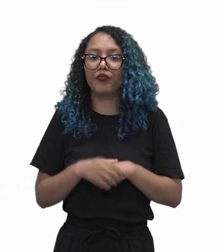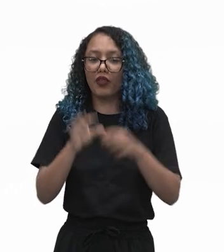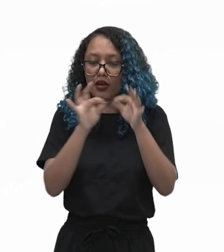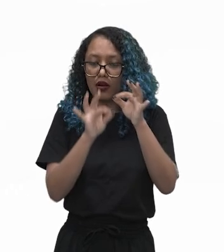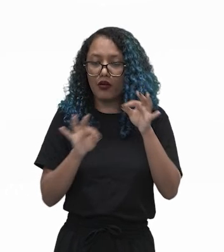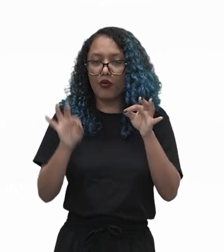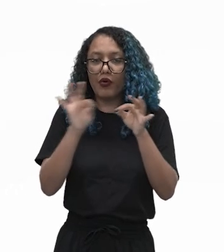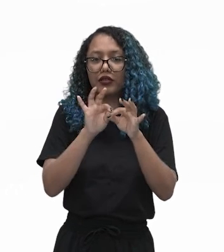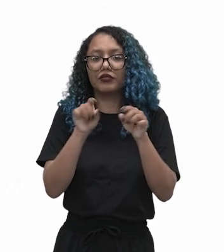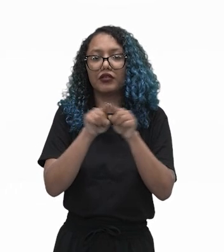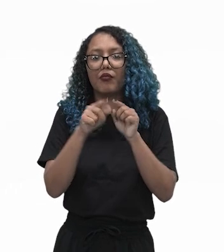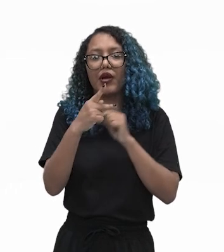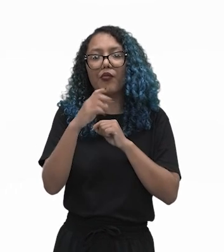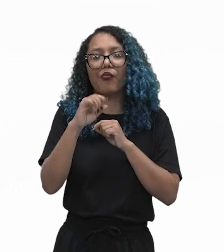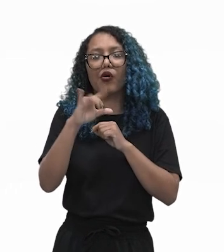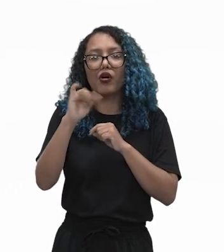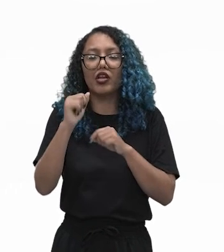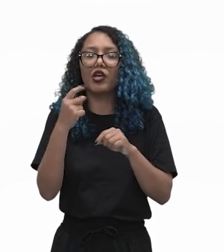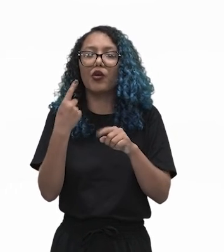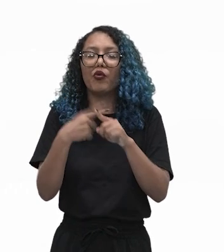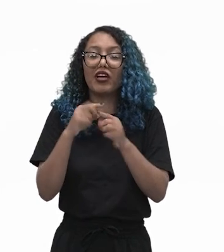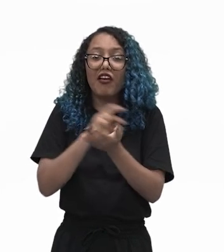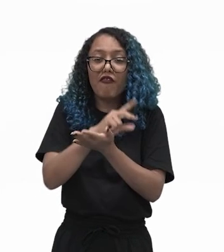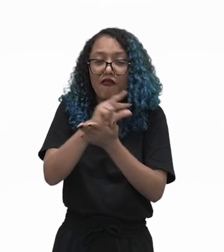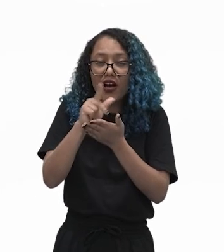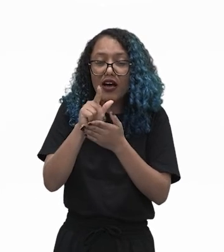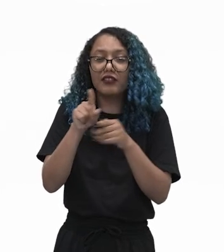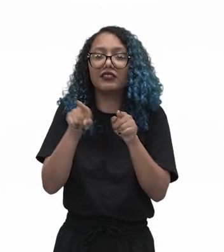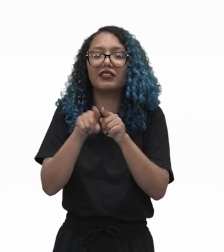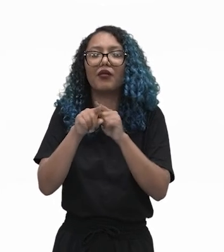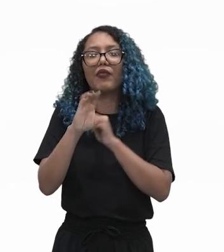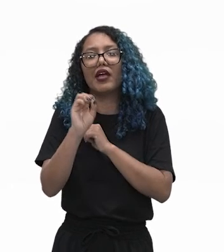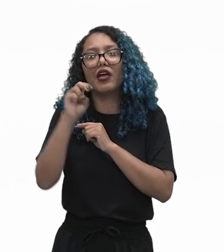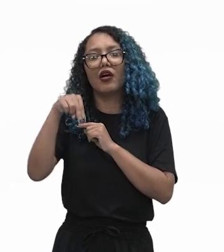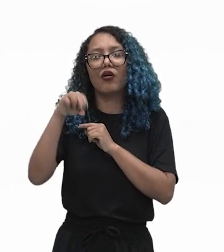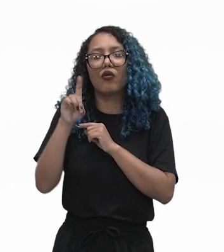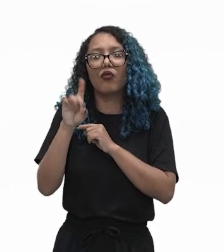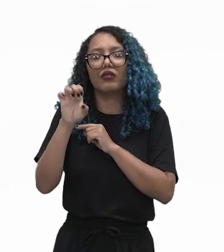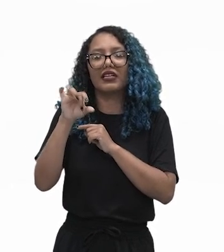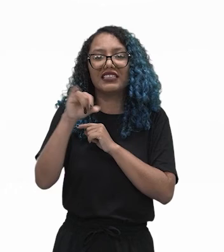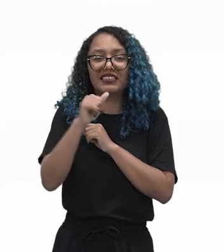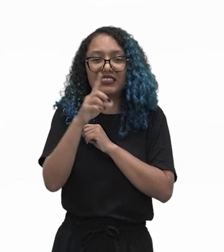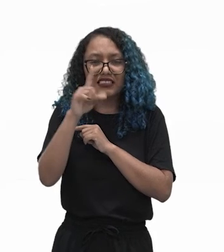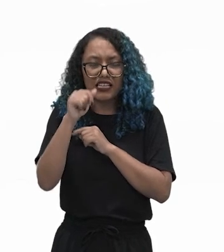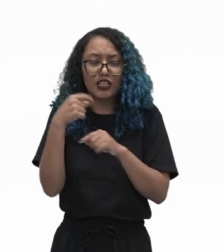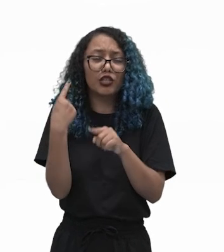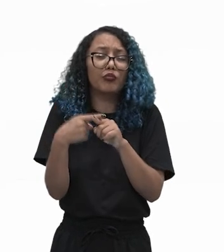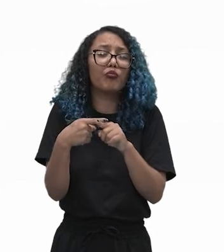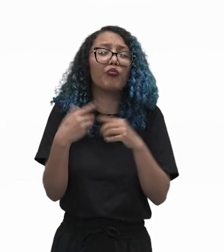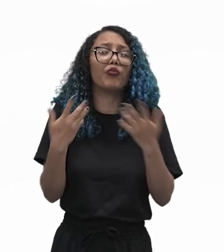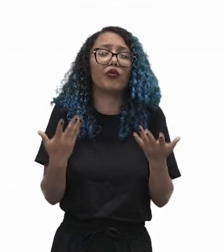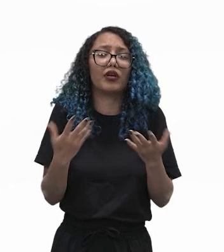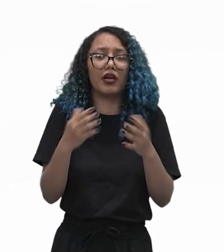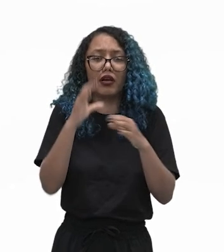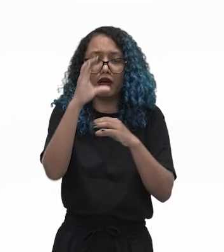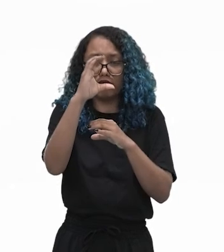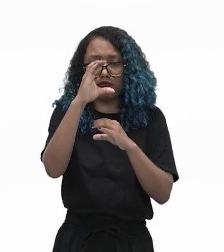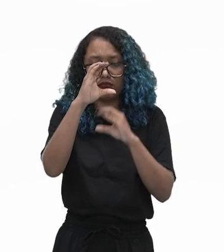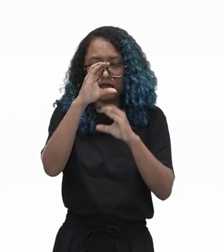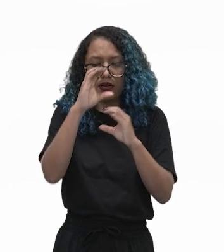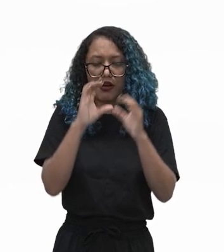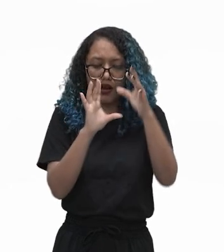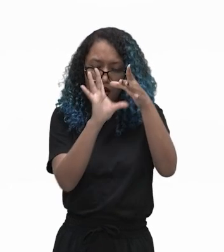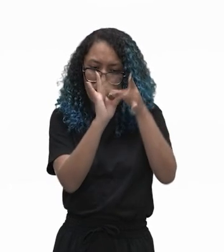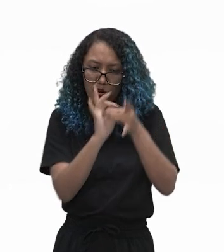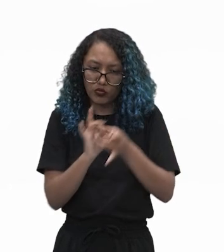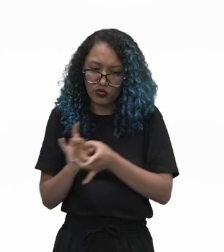polinuclear, porque tem mais de um, condensada. Estão vendo? Os núcleos os carbonos, eles estão juntinhos